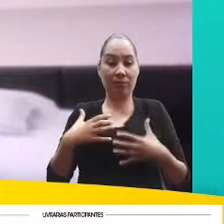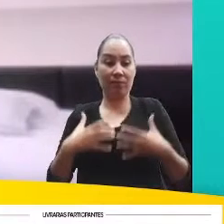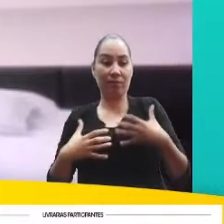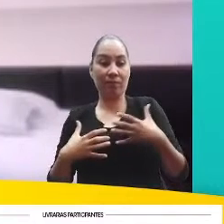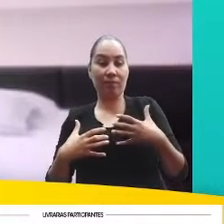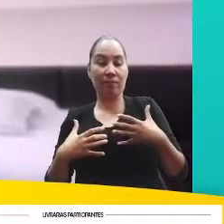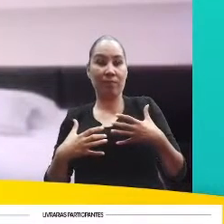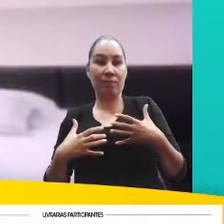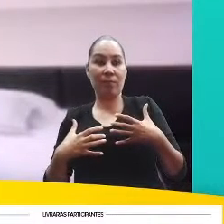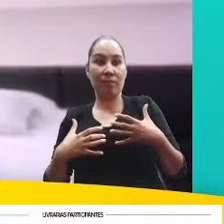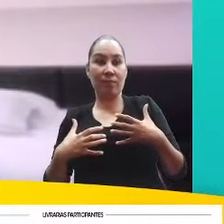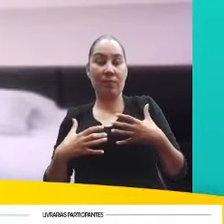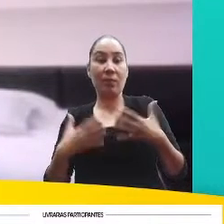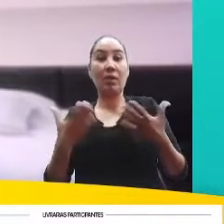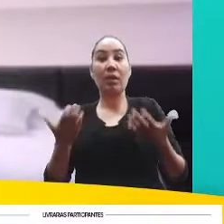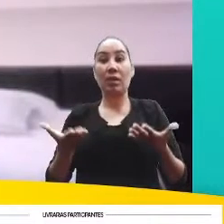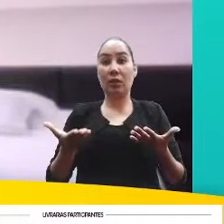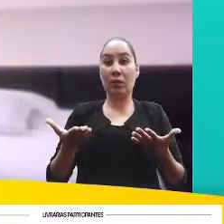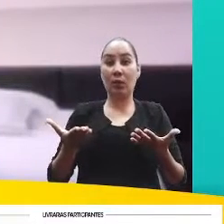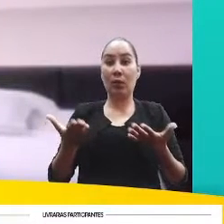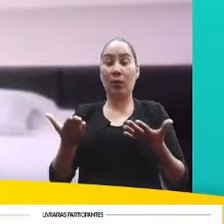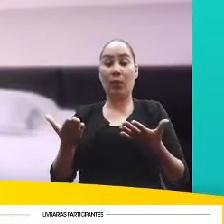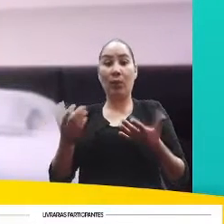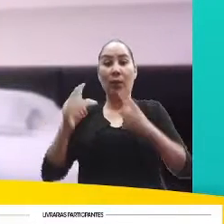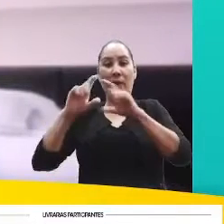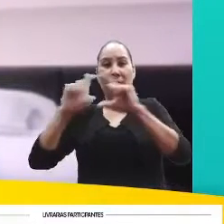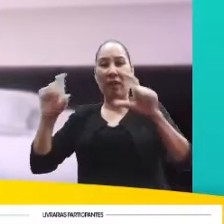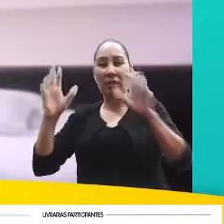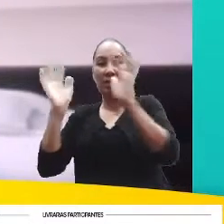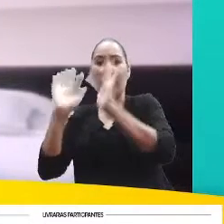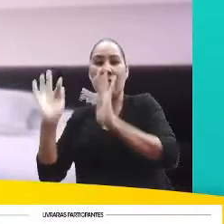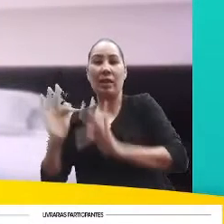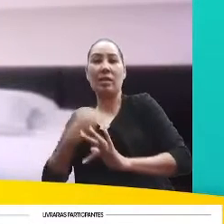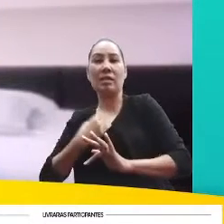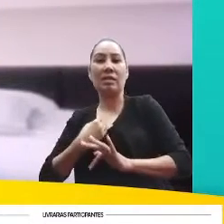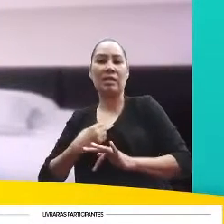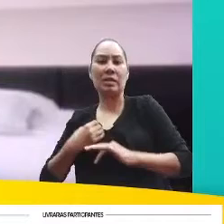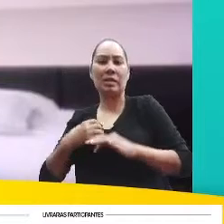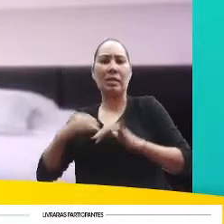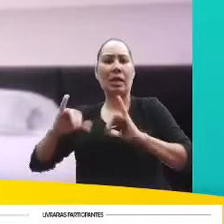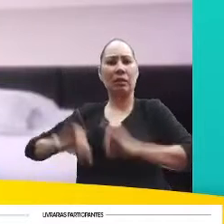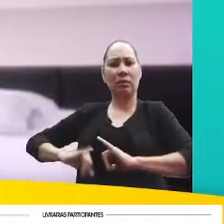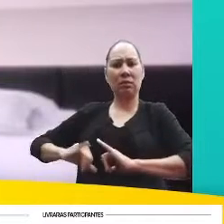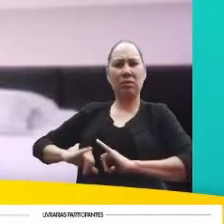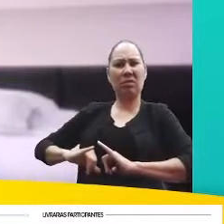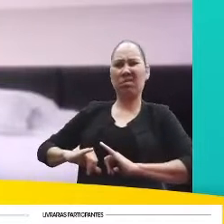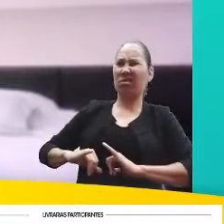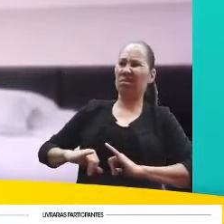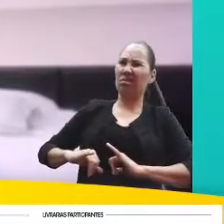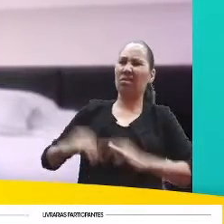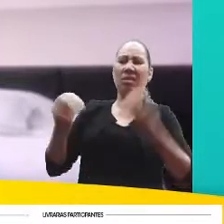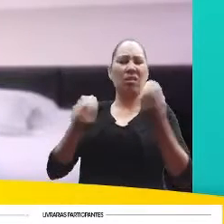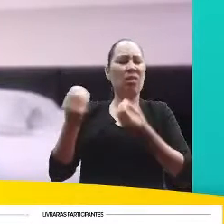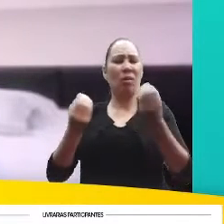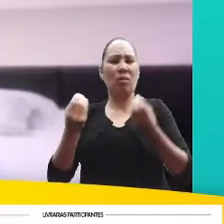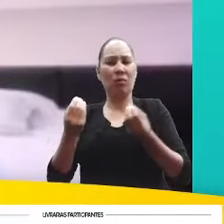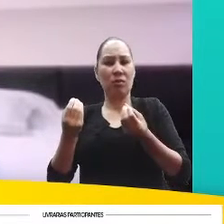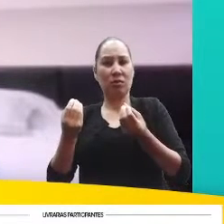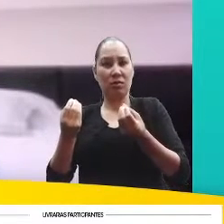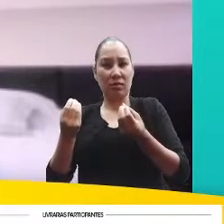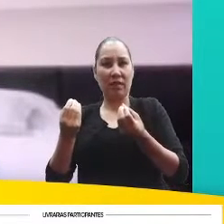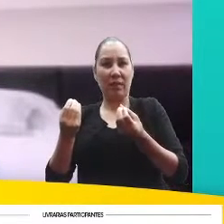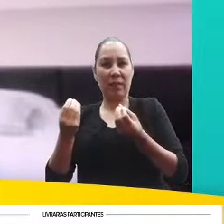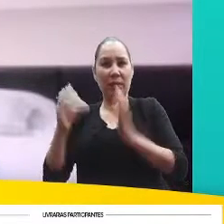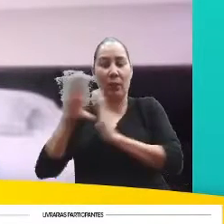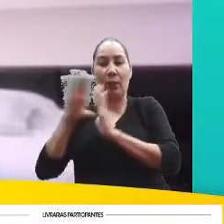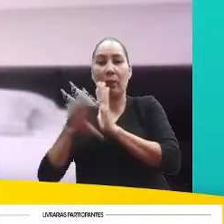um sinal quando tiver. Então, felizes os que estão aflitos. Aí eu pensava, mas tem alguma coisa errada nisso. Não pode ser feliz quem está aflito. E